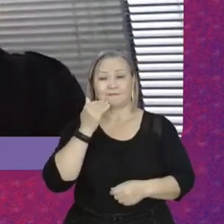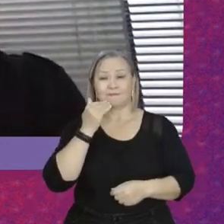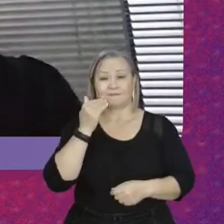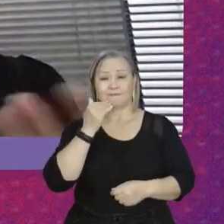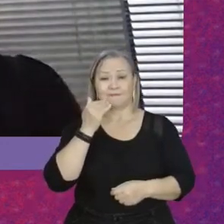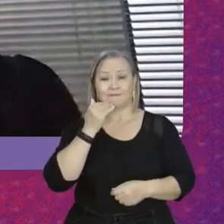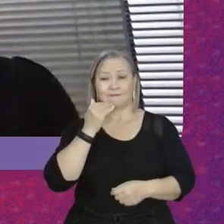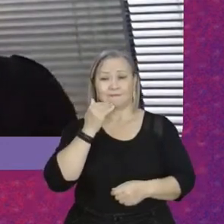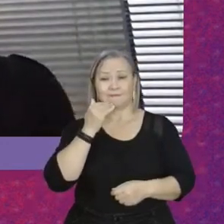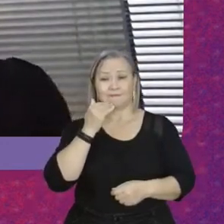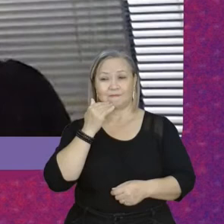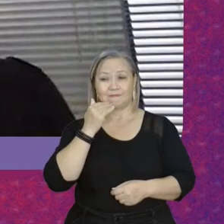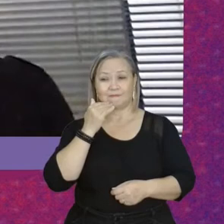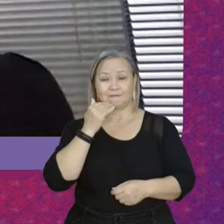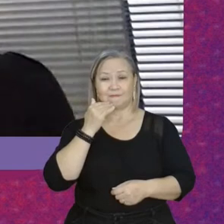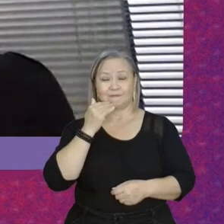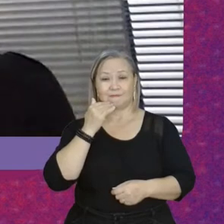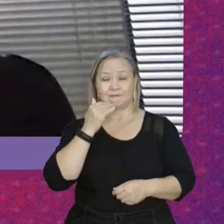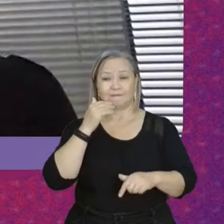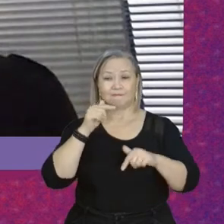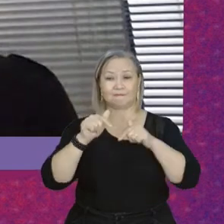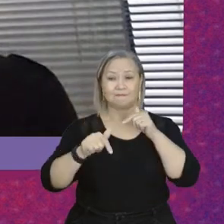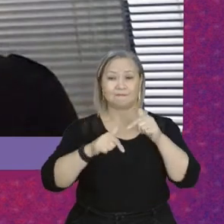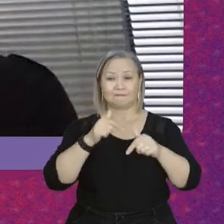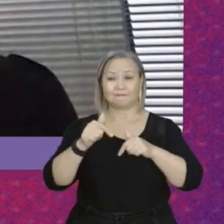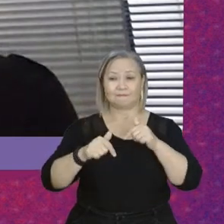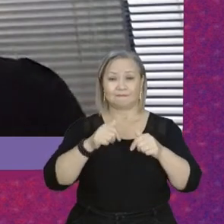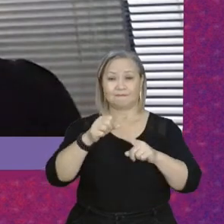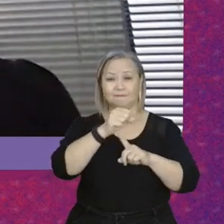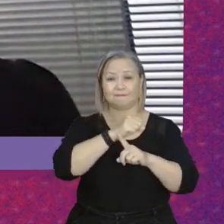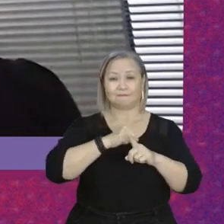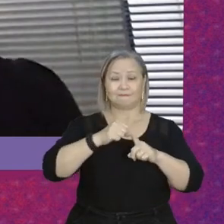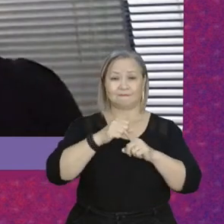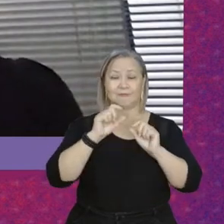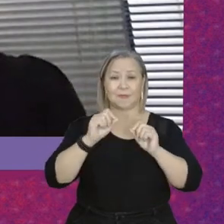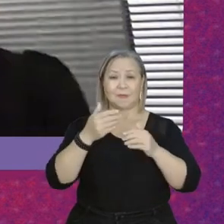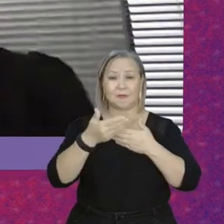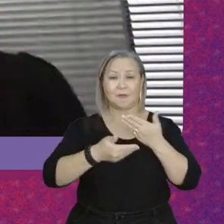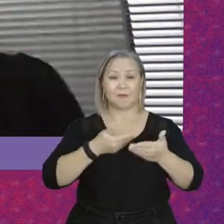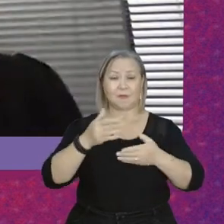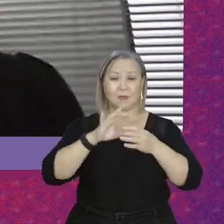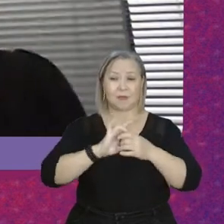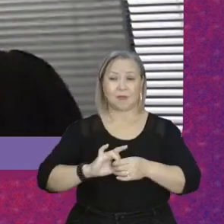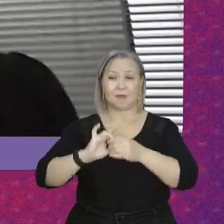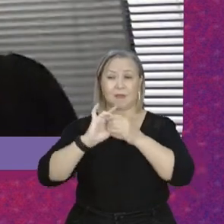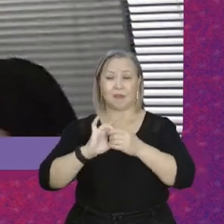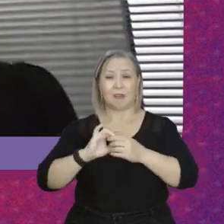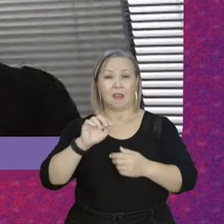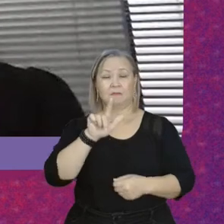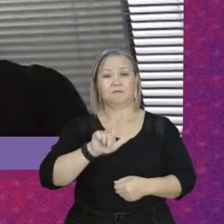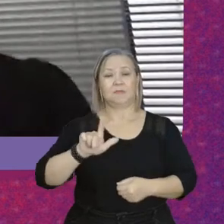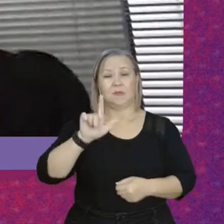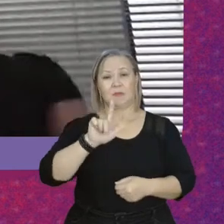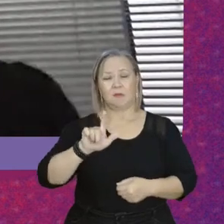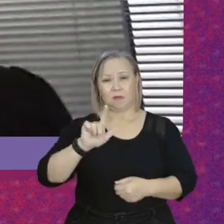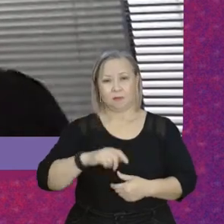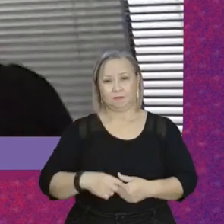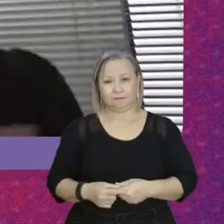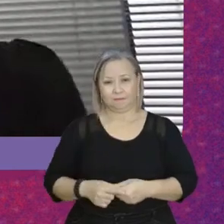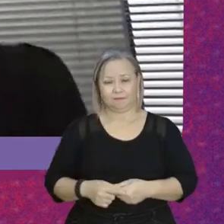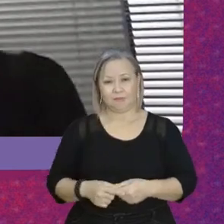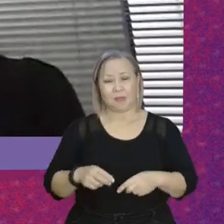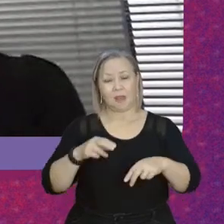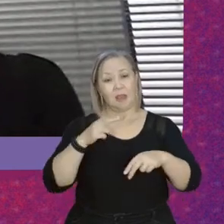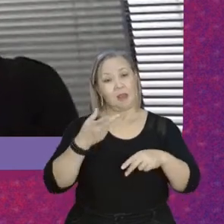a divisão dos papéis sociais foi atrelada à lógica, né, ao